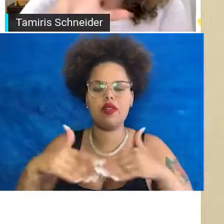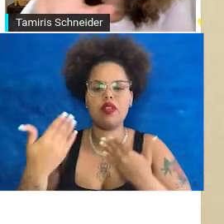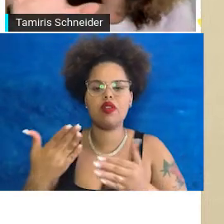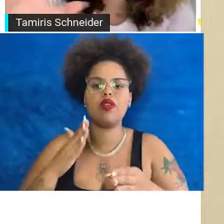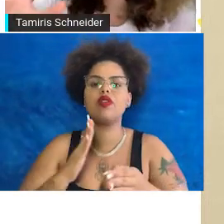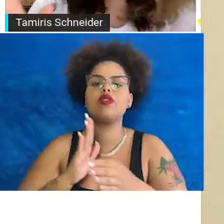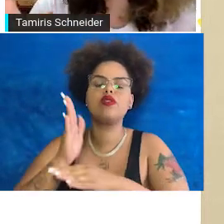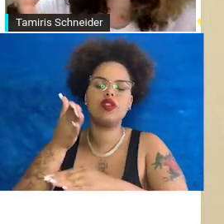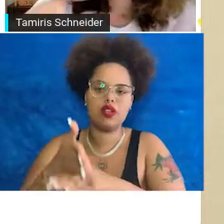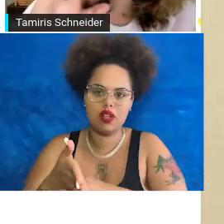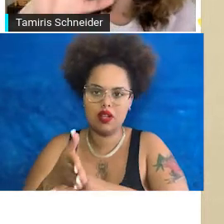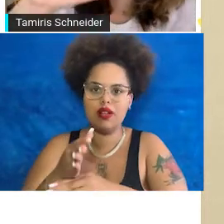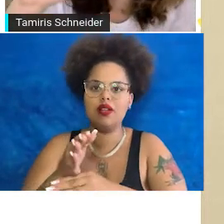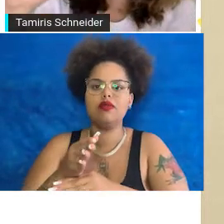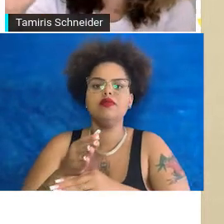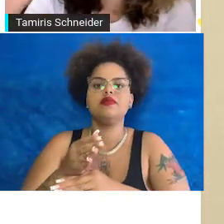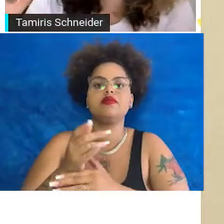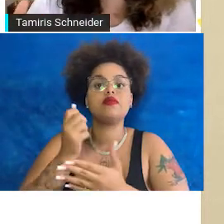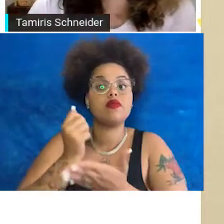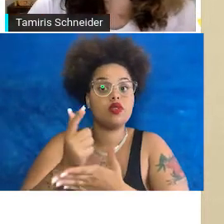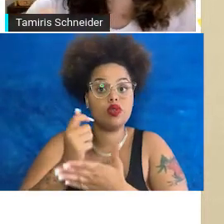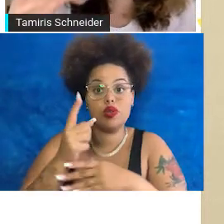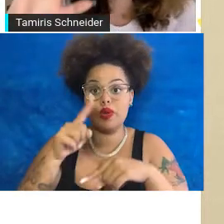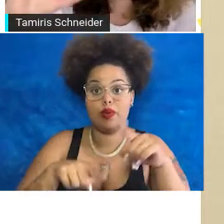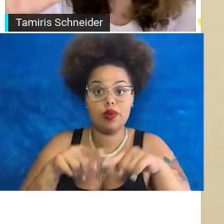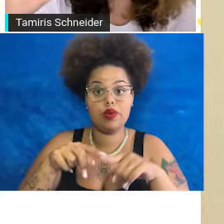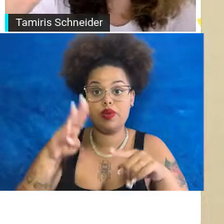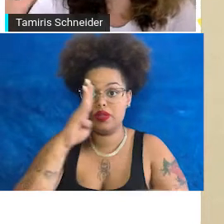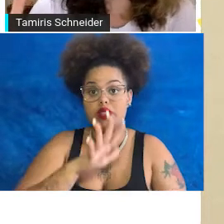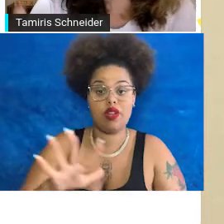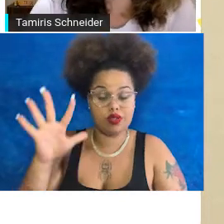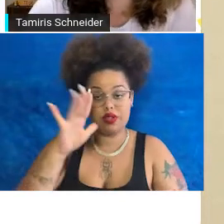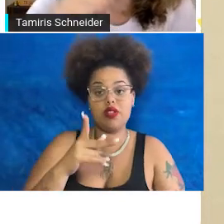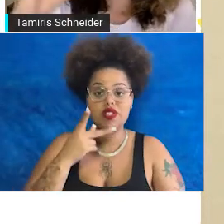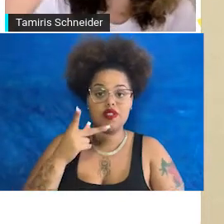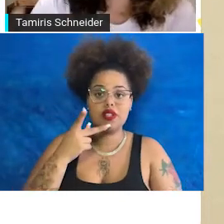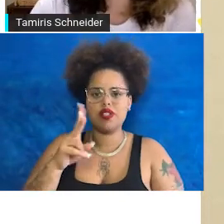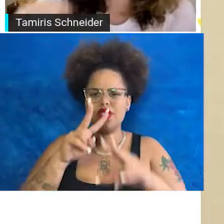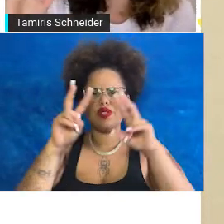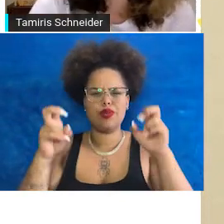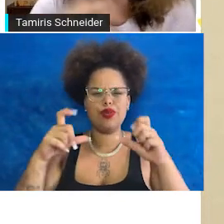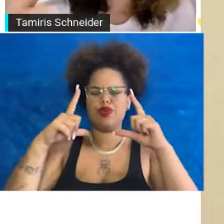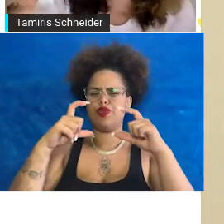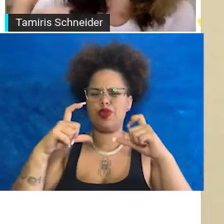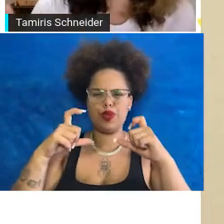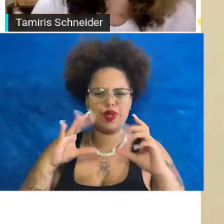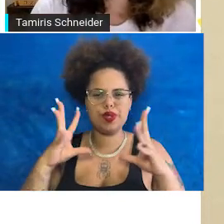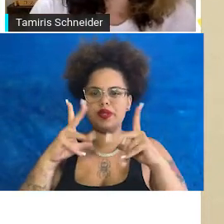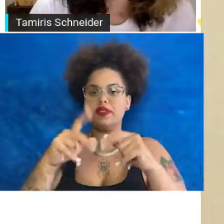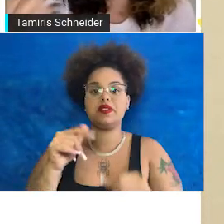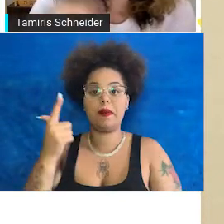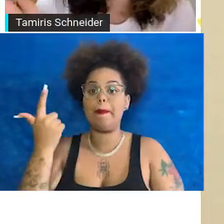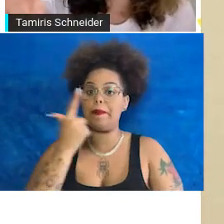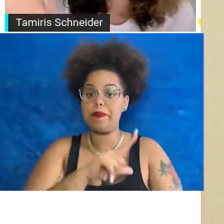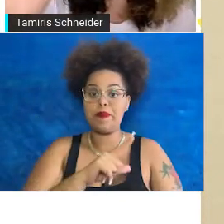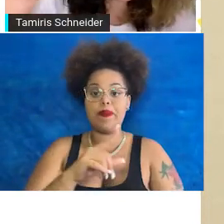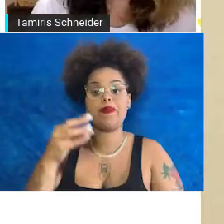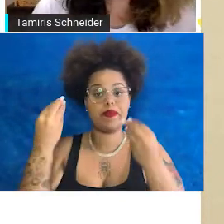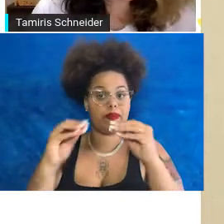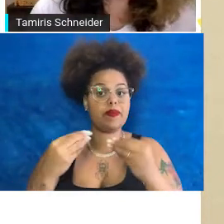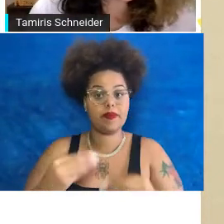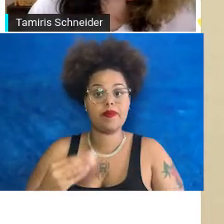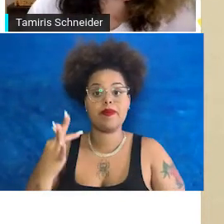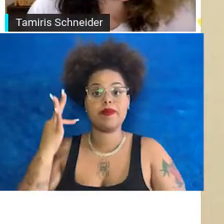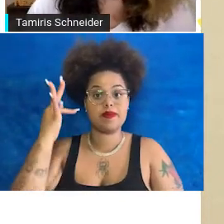foi lá consumir produtos nacionais que falassem sobre isso, fotos, tudo que a gente conseguisse para aplicar no